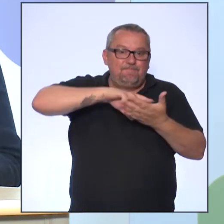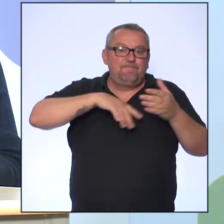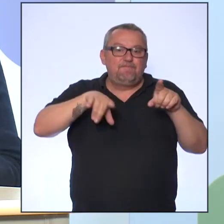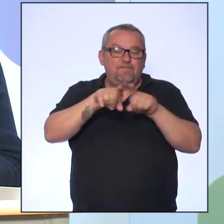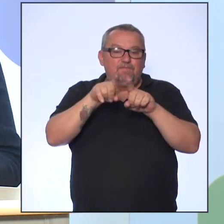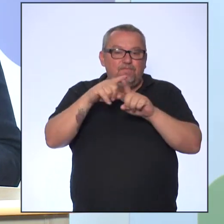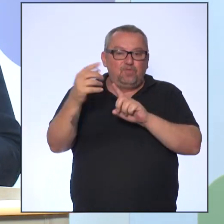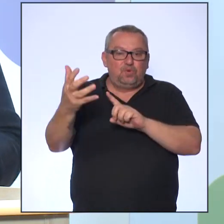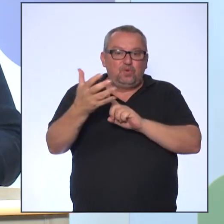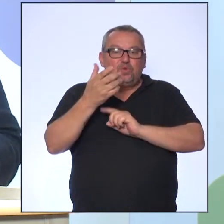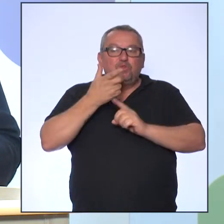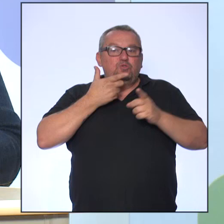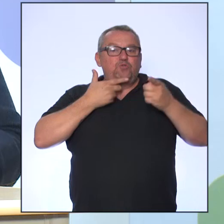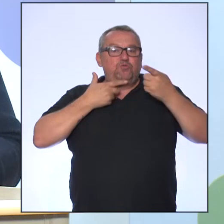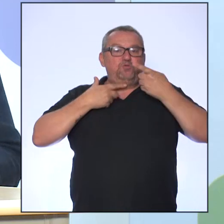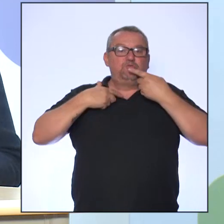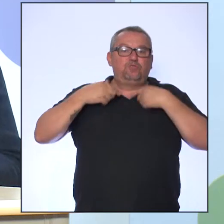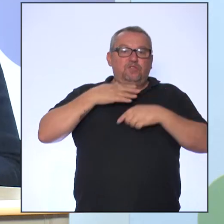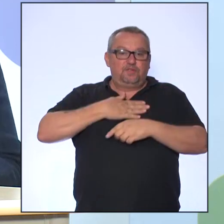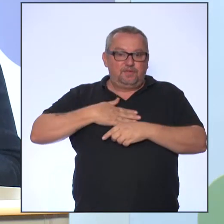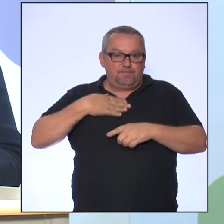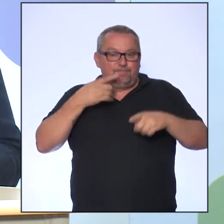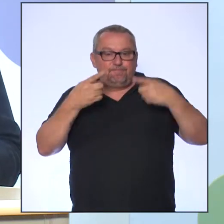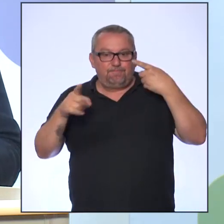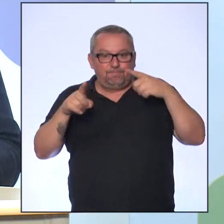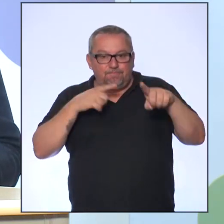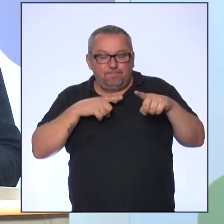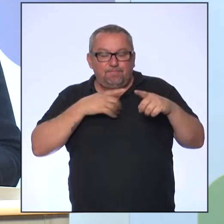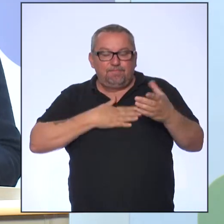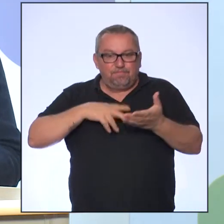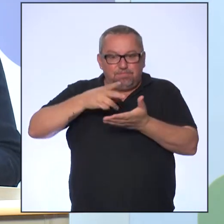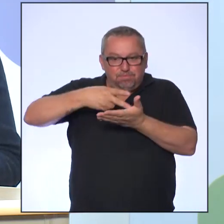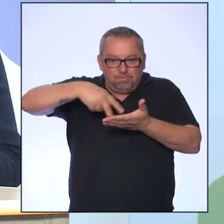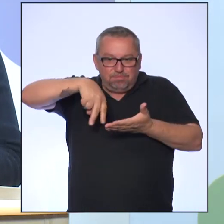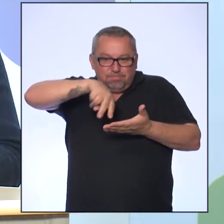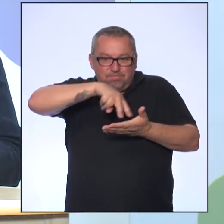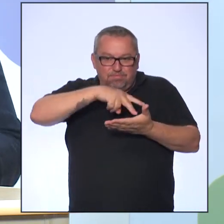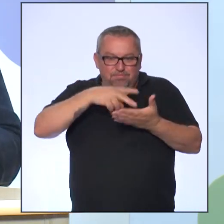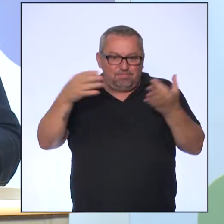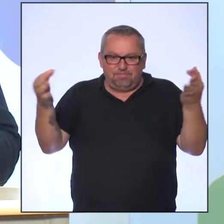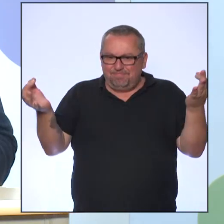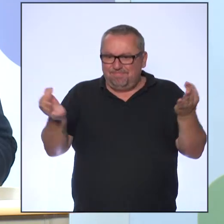cativa mais, né? Para quem gosta aí de um sonzinho mais agitado, gosta de dançar, né?